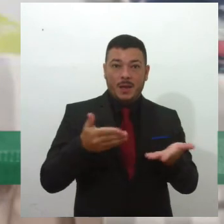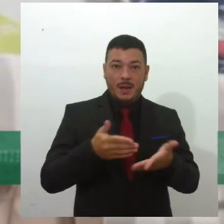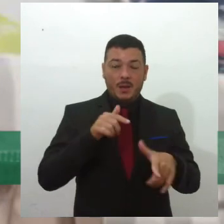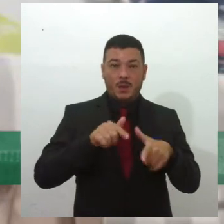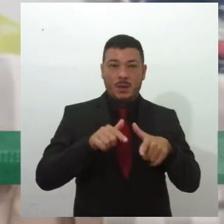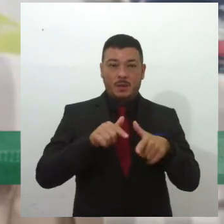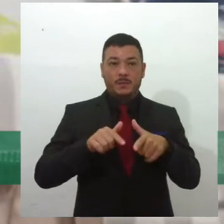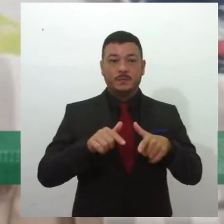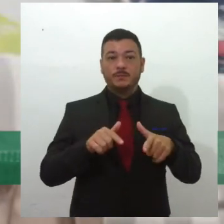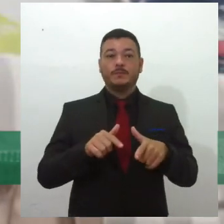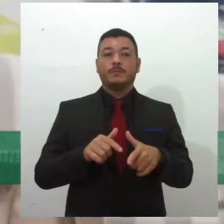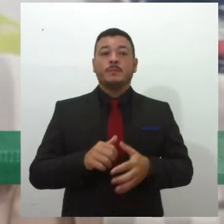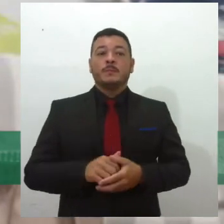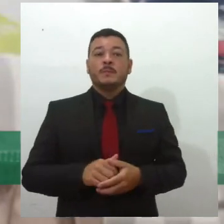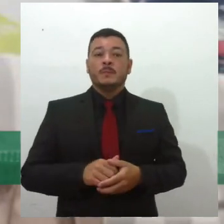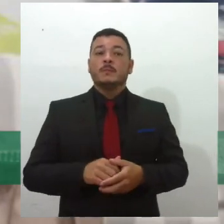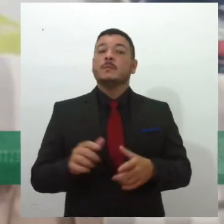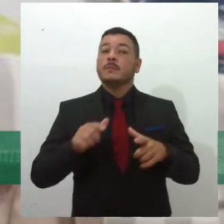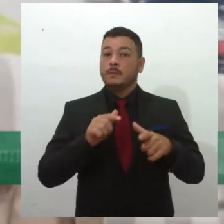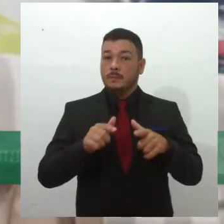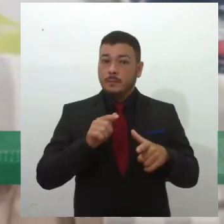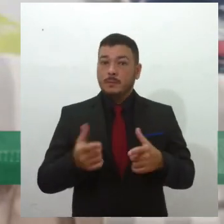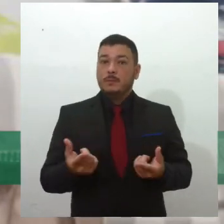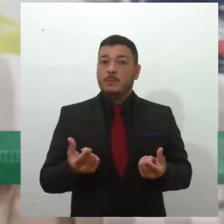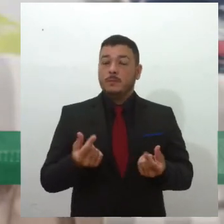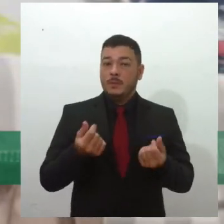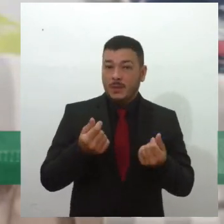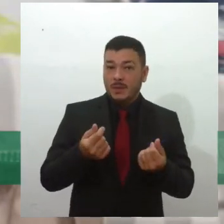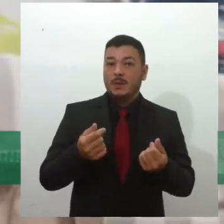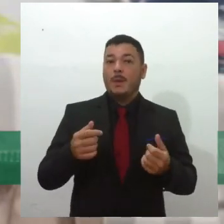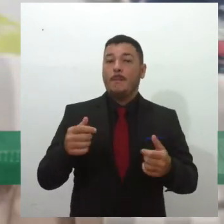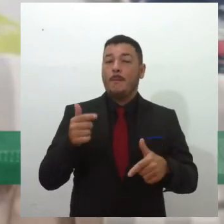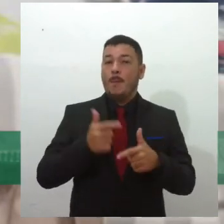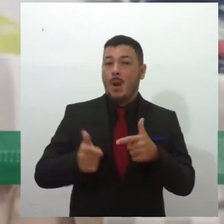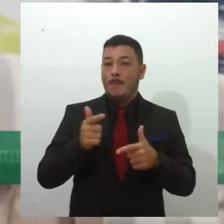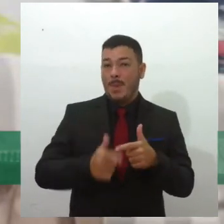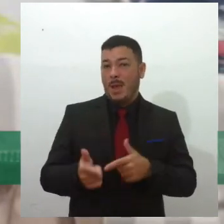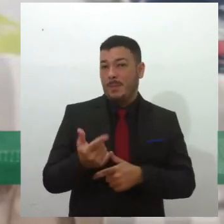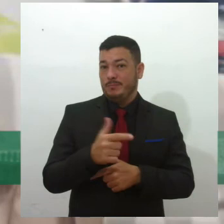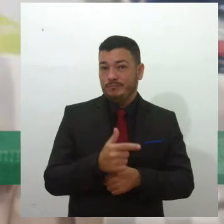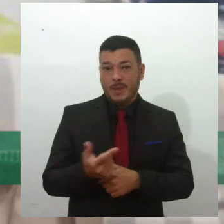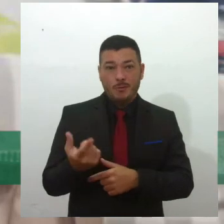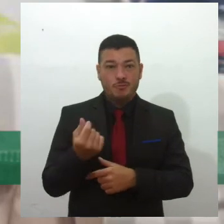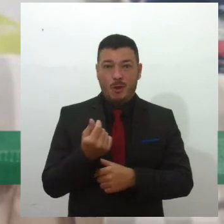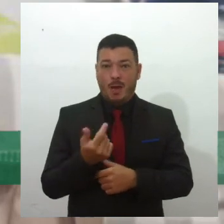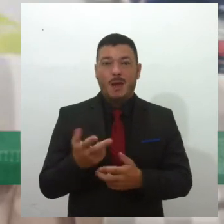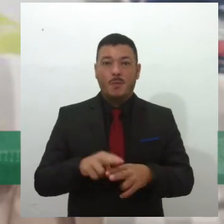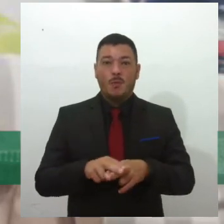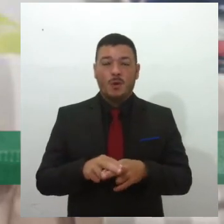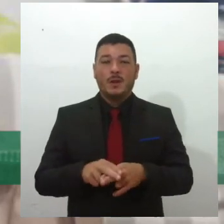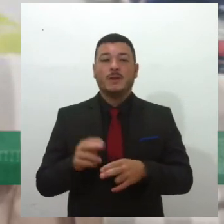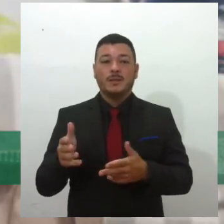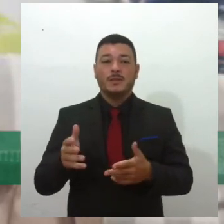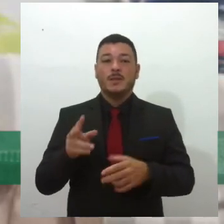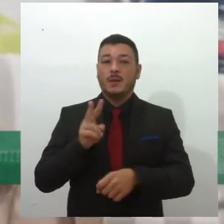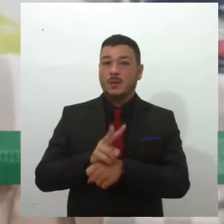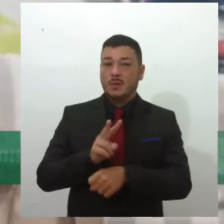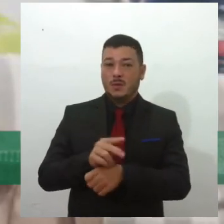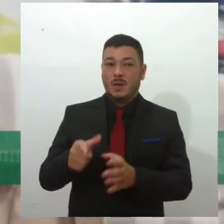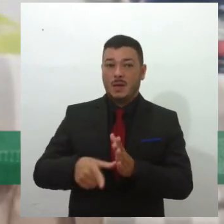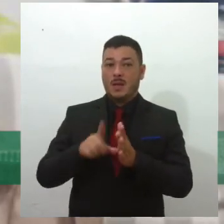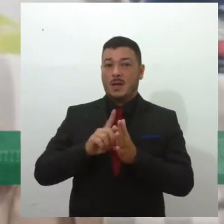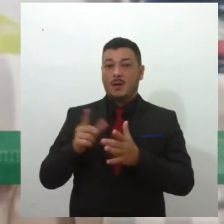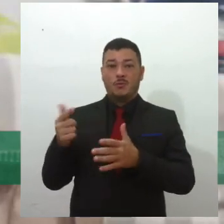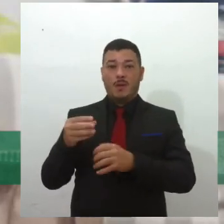magnitude, passando em necessidade financeira e ainda fazendo um cuidado pesado para qual elas não tiveram